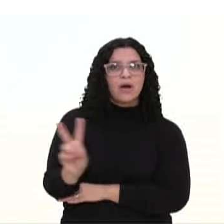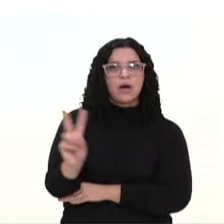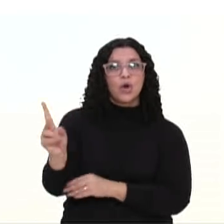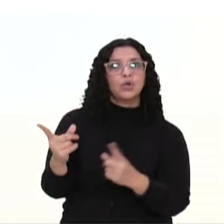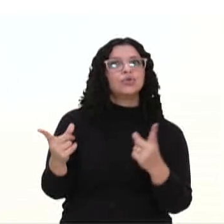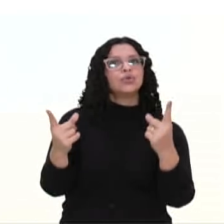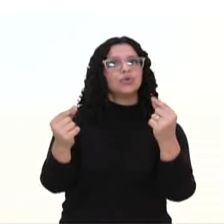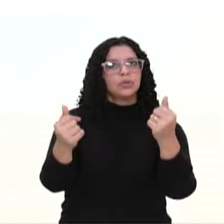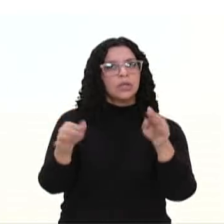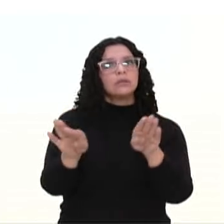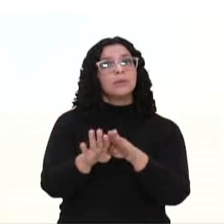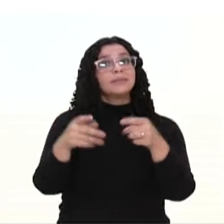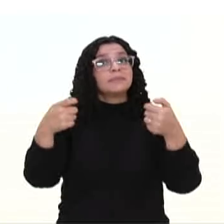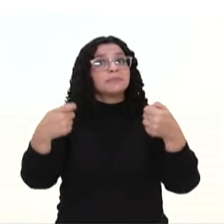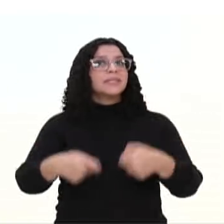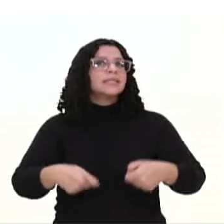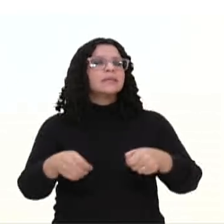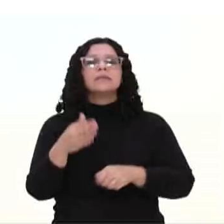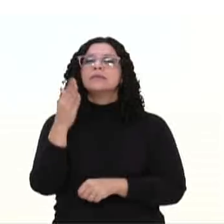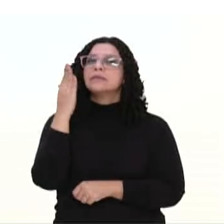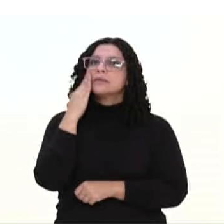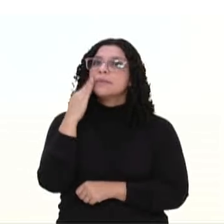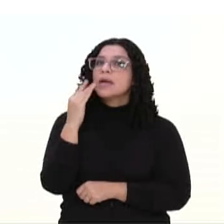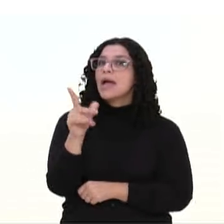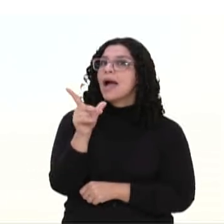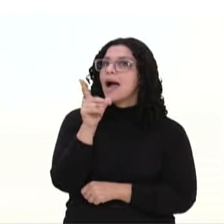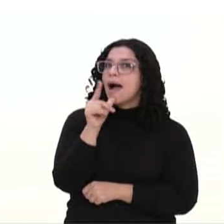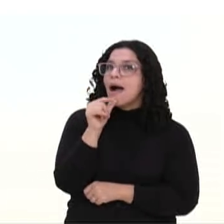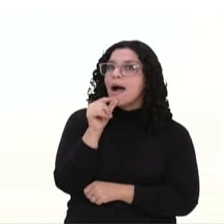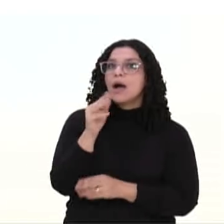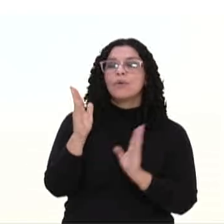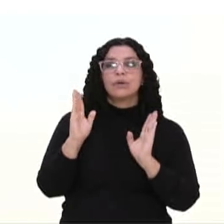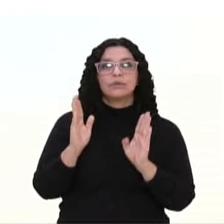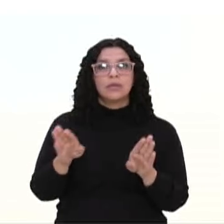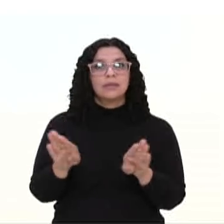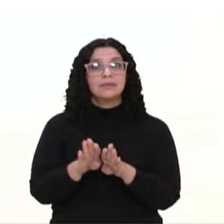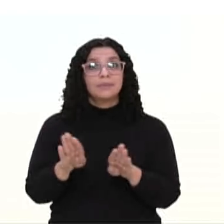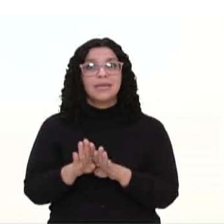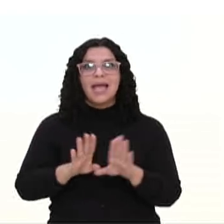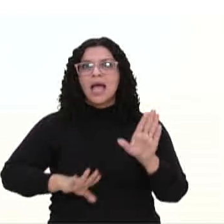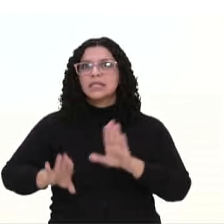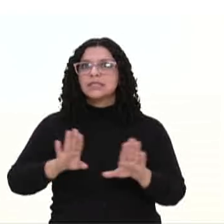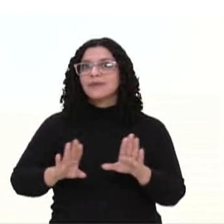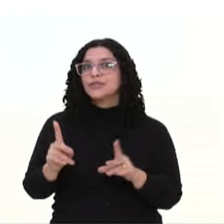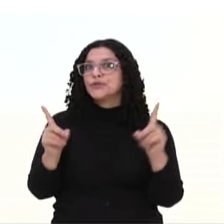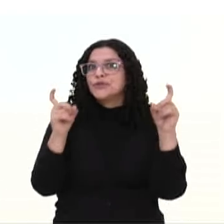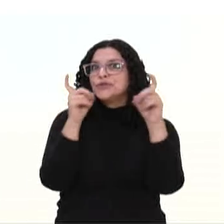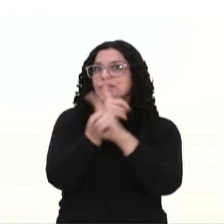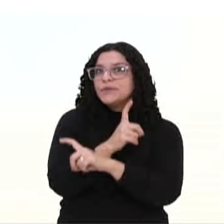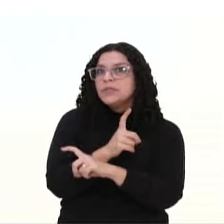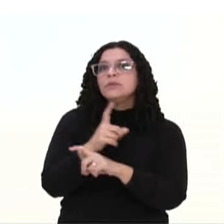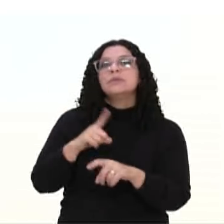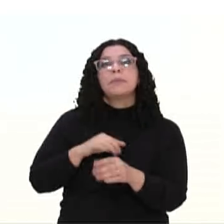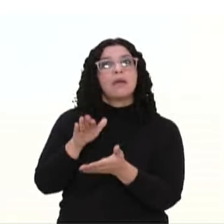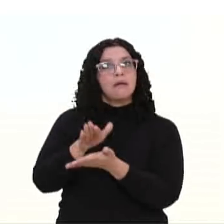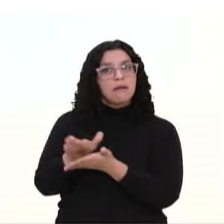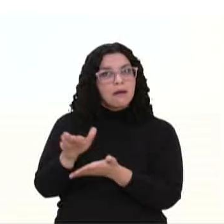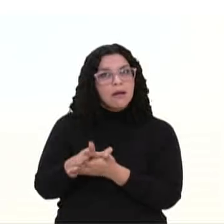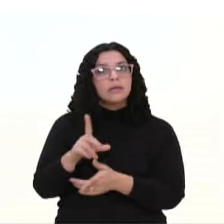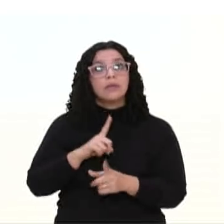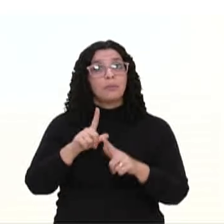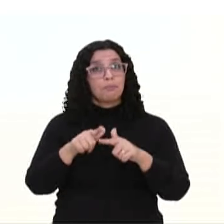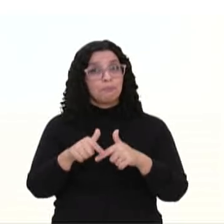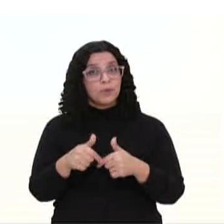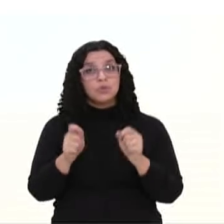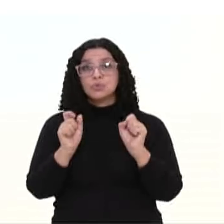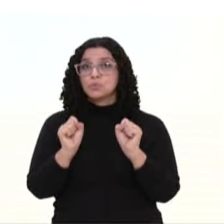econômico. Precisa-se saber que ela é algumas vezes rara e dispendiosa e que pode